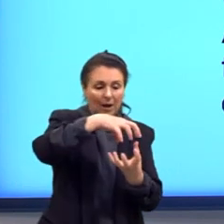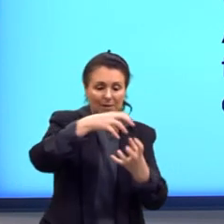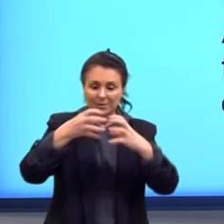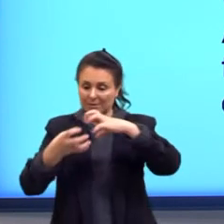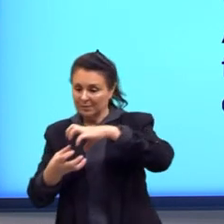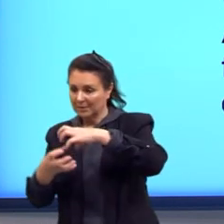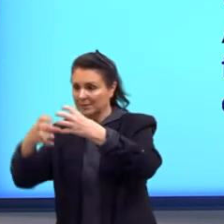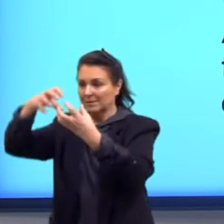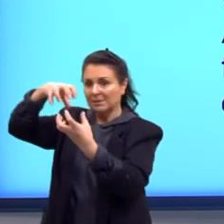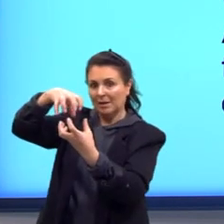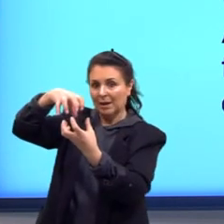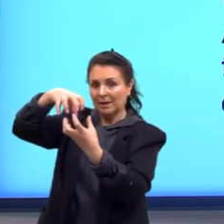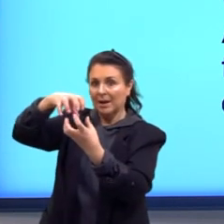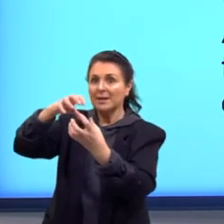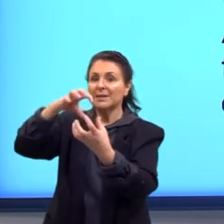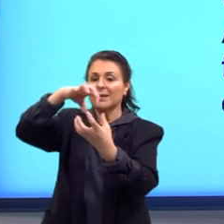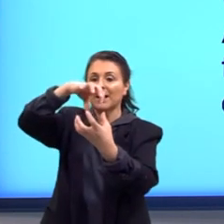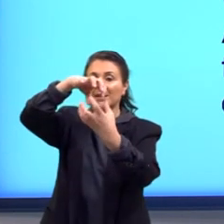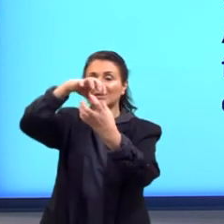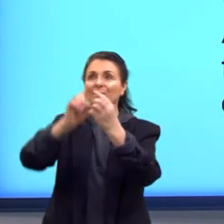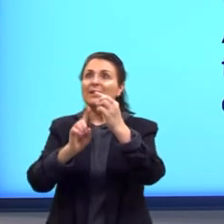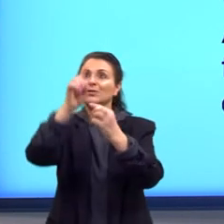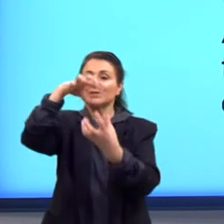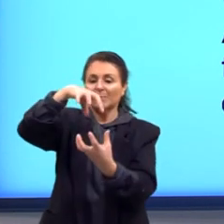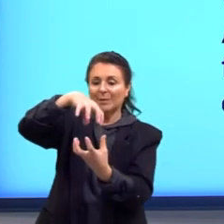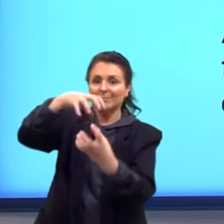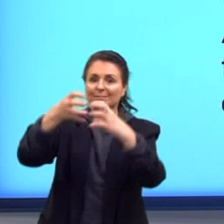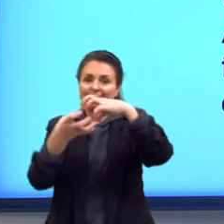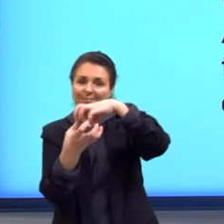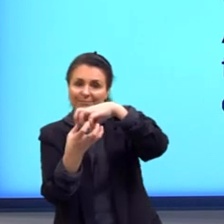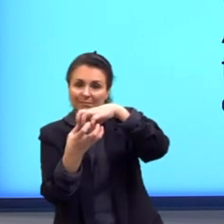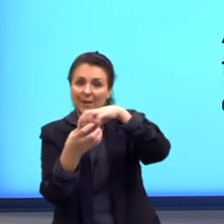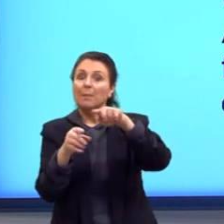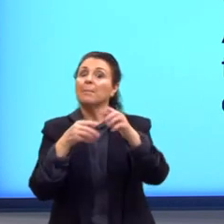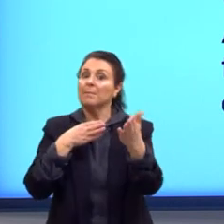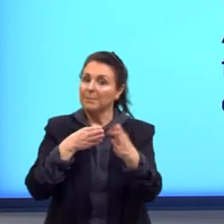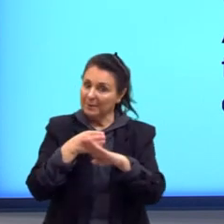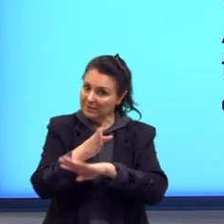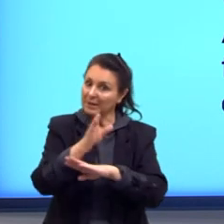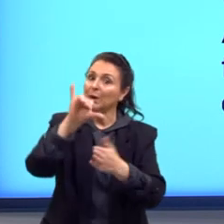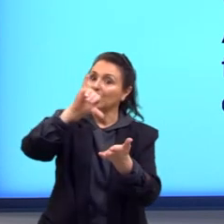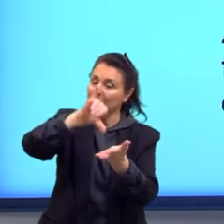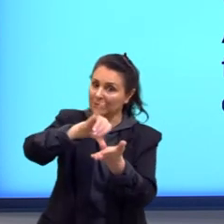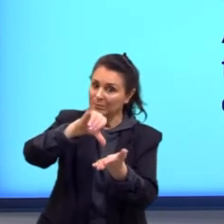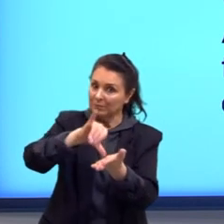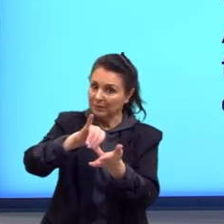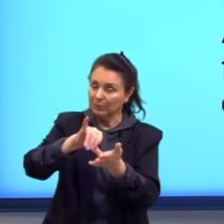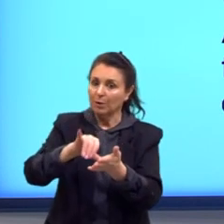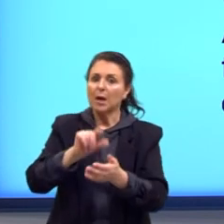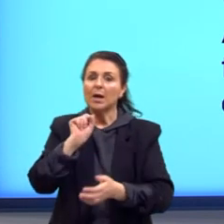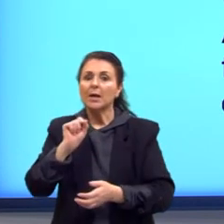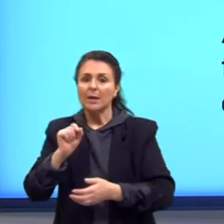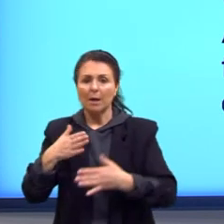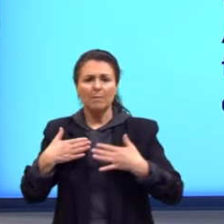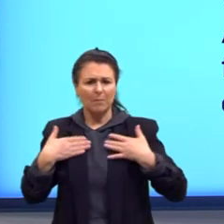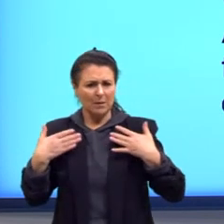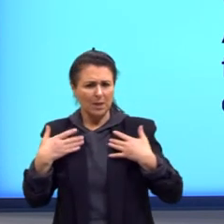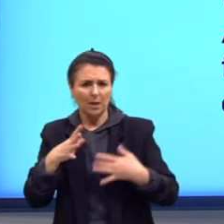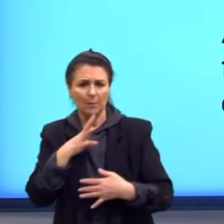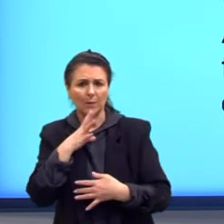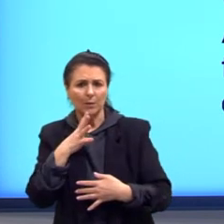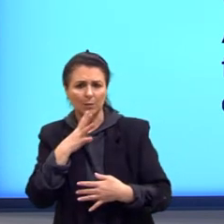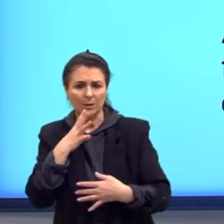EA Esfera do ponto mais alto passando pela esfera Central Considere um visitante que se deslocou